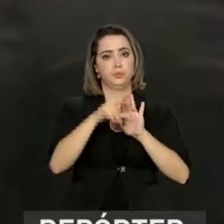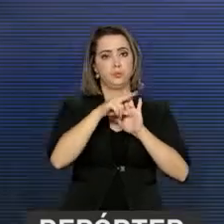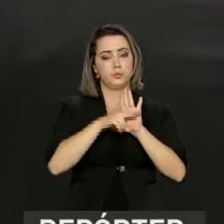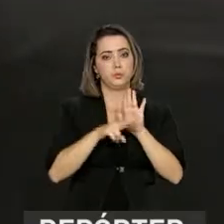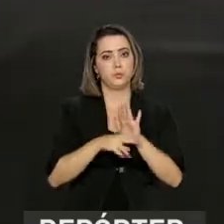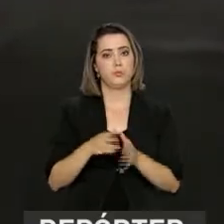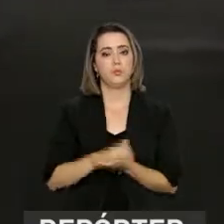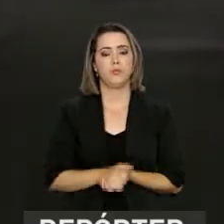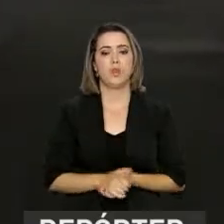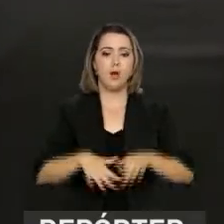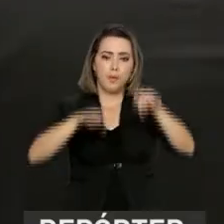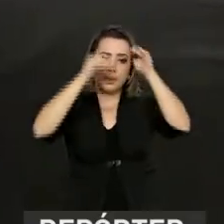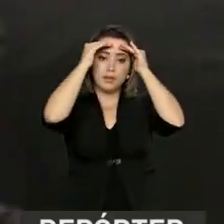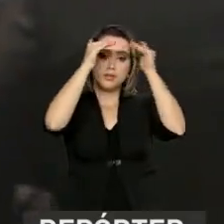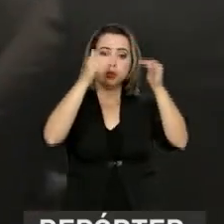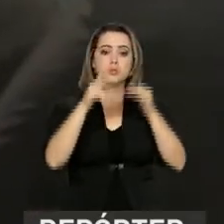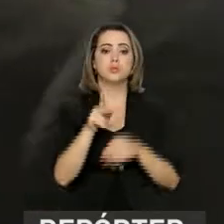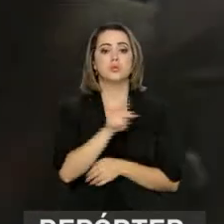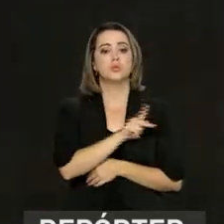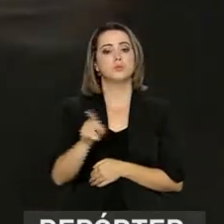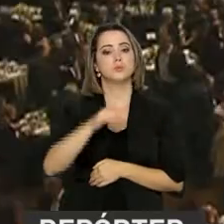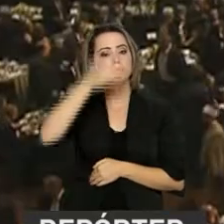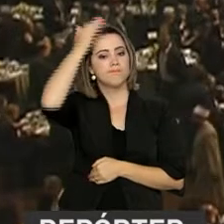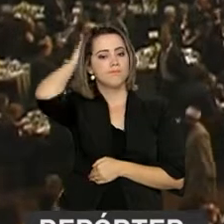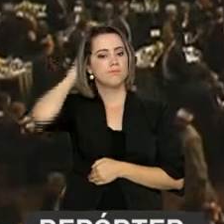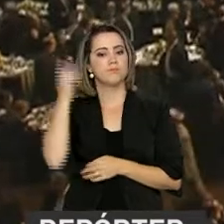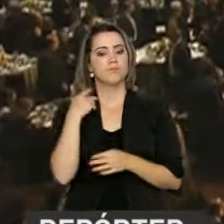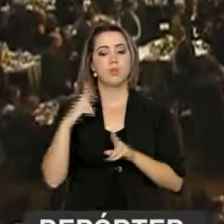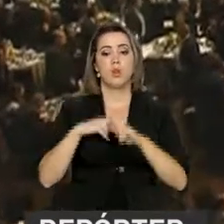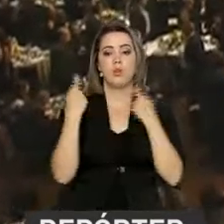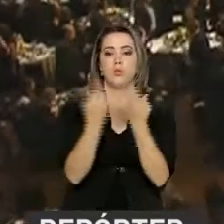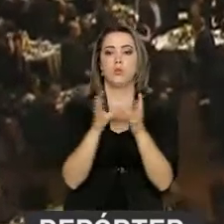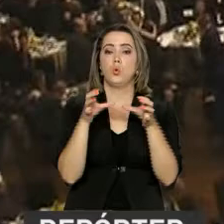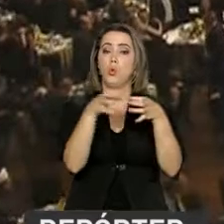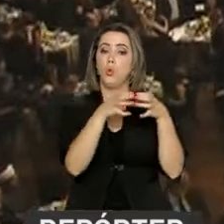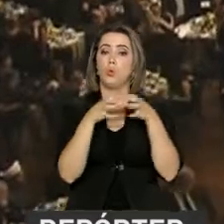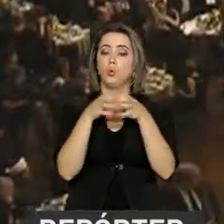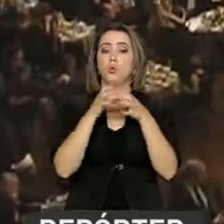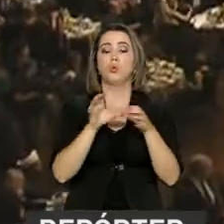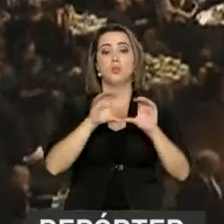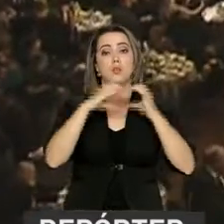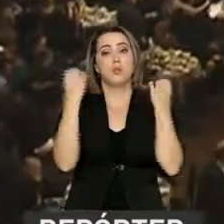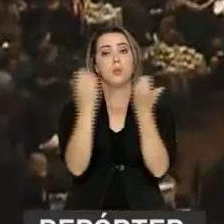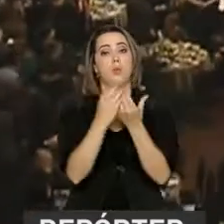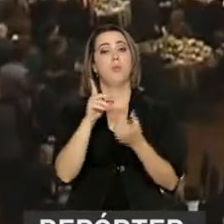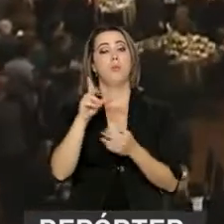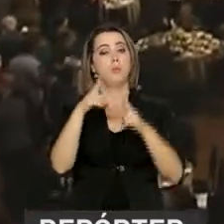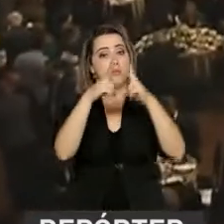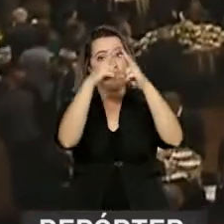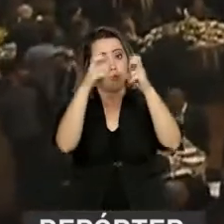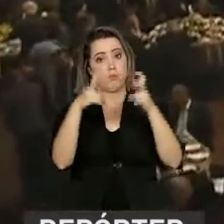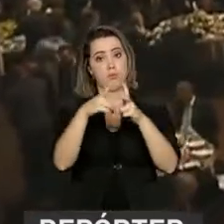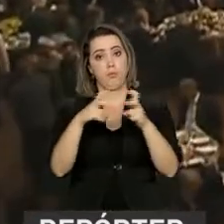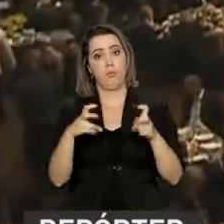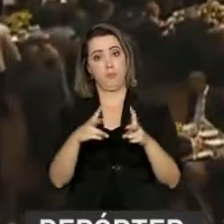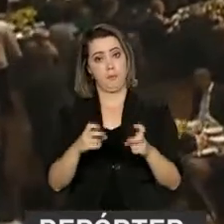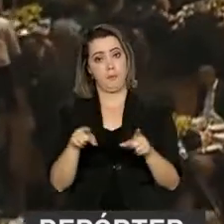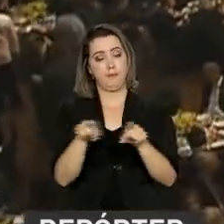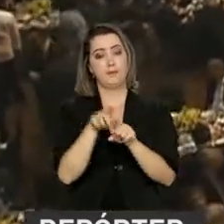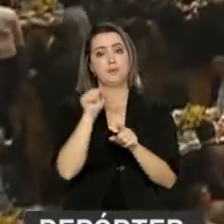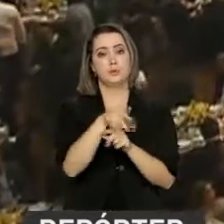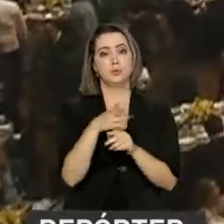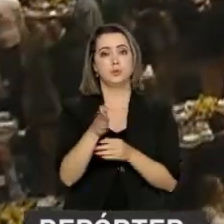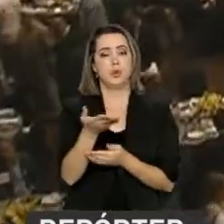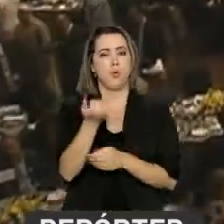o presidente michel temer reuniu integrantes da comunidade libanesa de todo o país segundo os organizadores o jantar